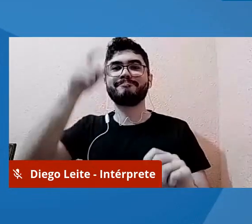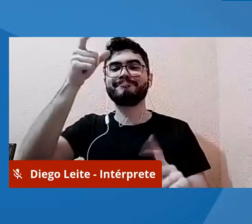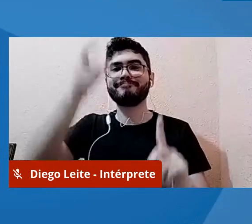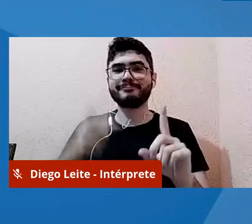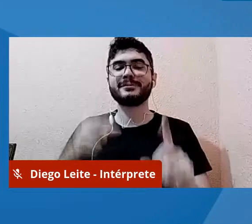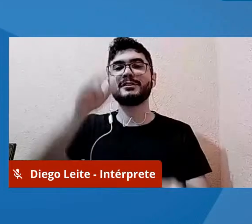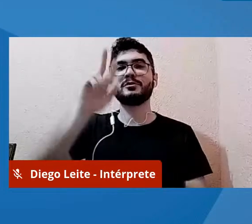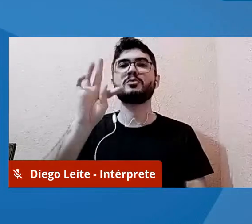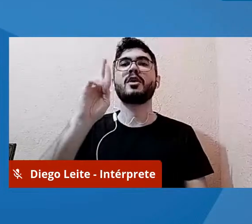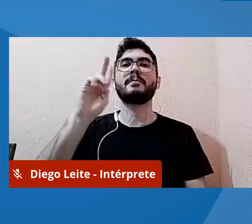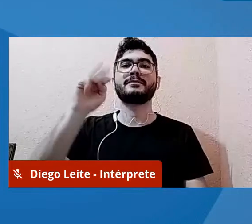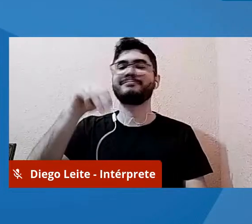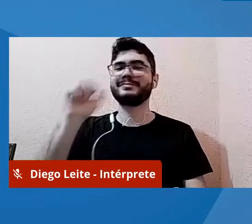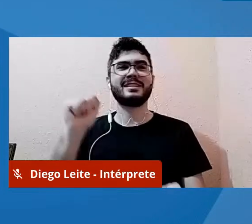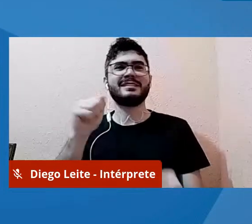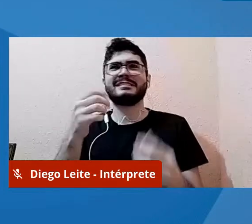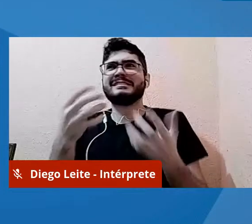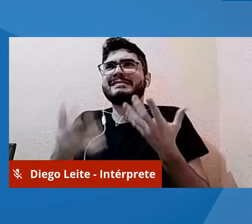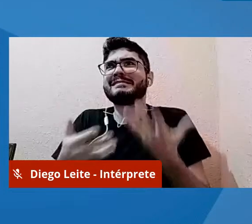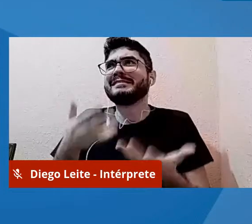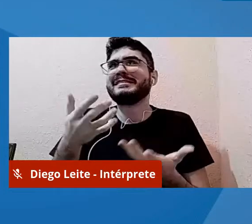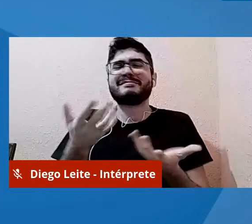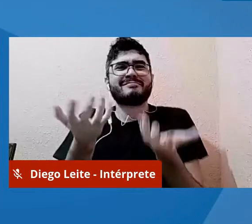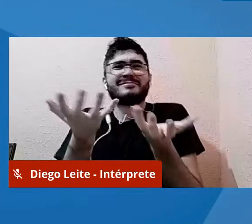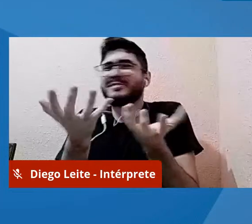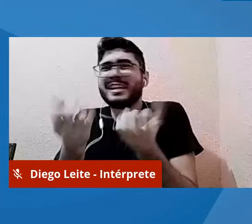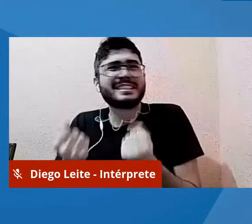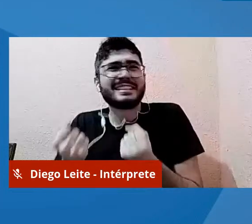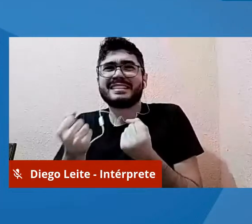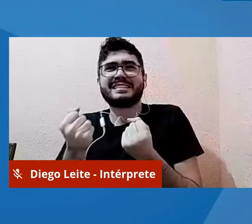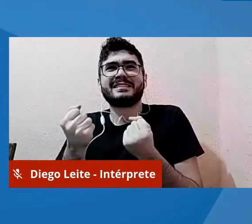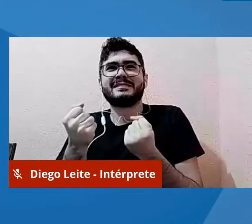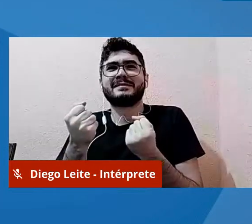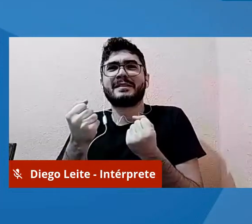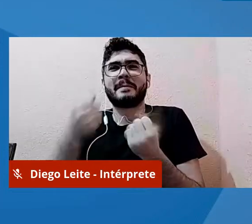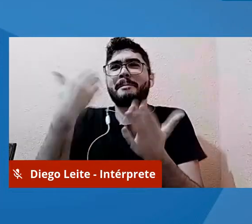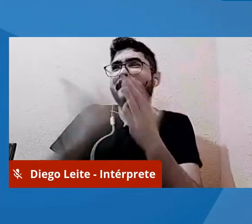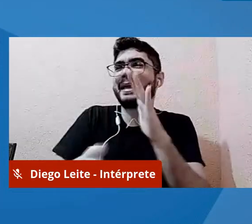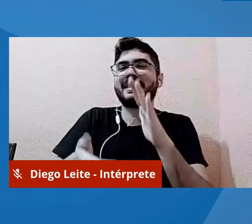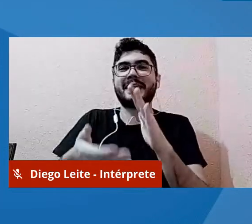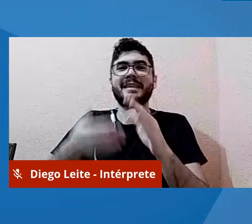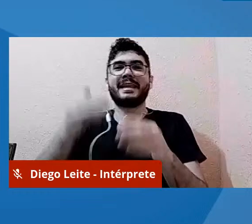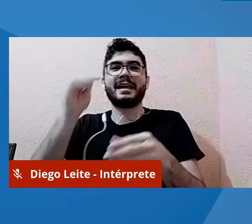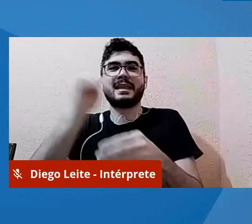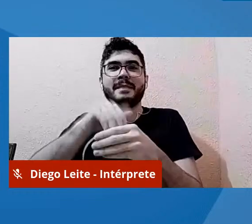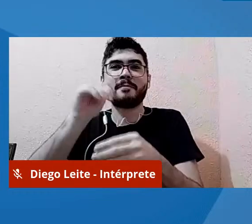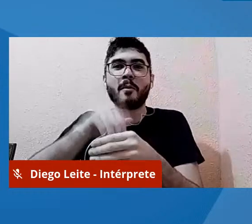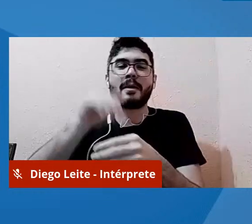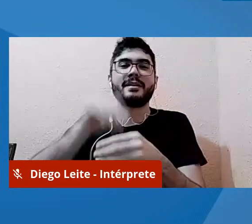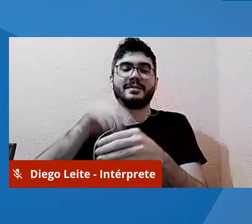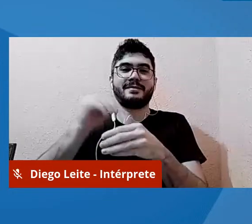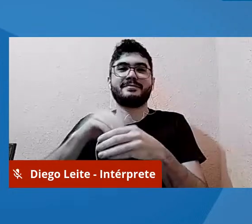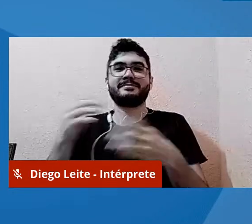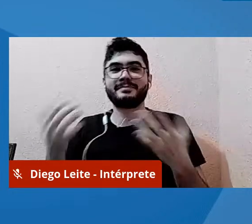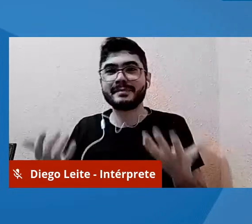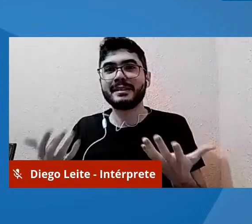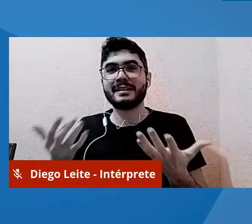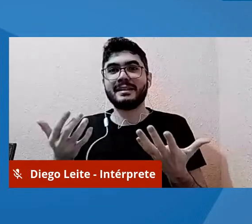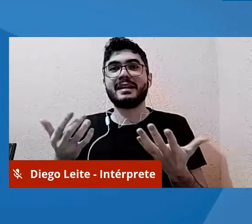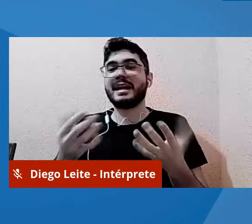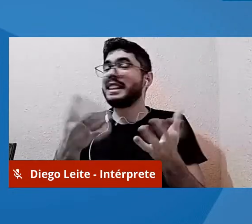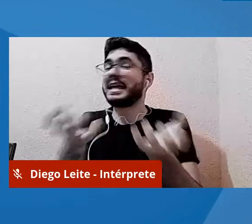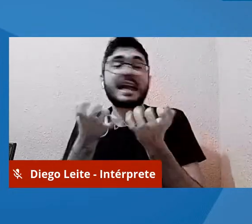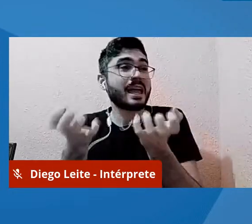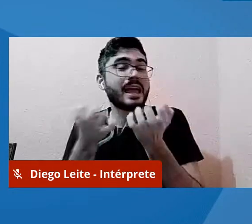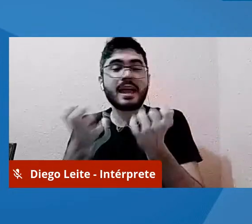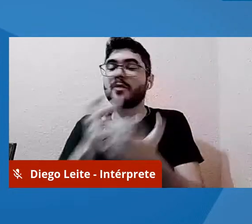colocando já, evidentemente. Ele vai fazer de tudo para se manter no poder, apesar de perder as eleições. Então,